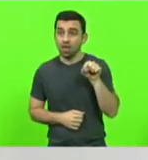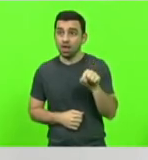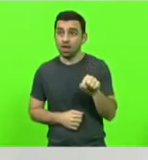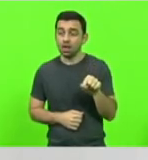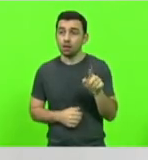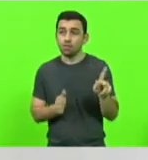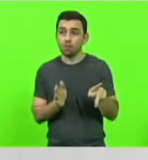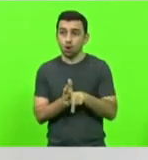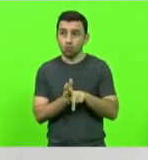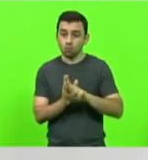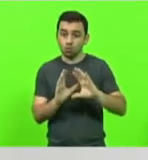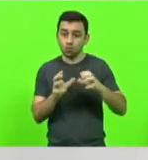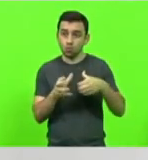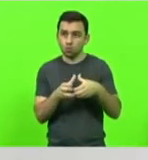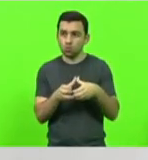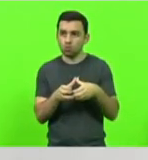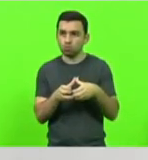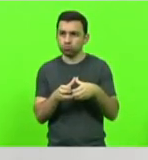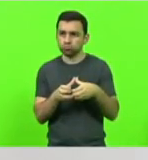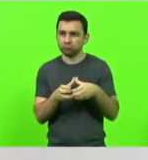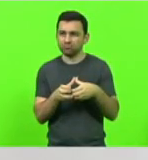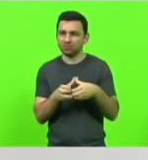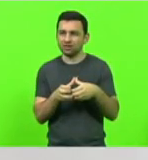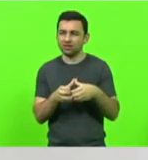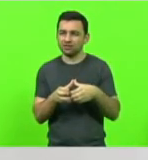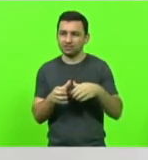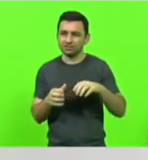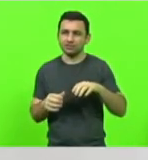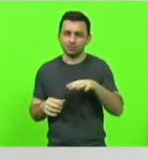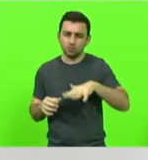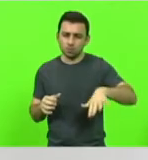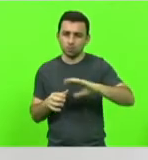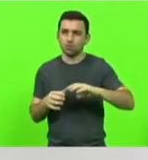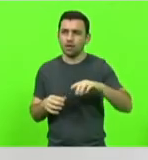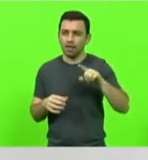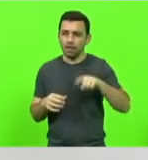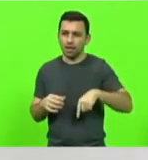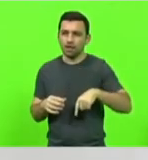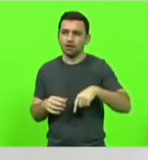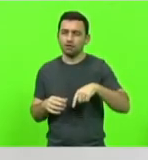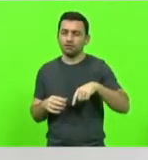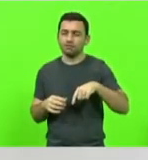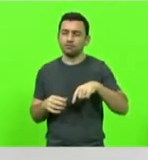da inteligência chavista do exército de Hugo Chávez.